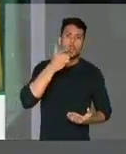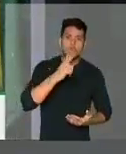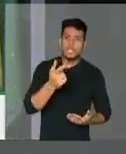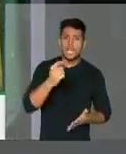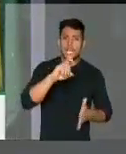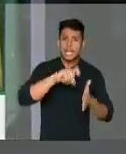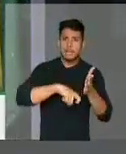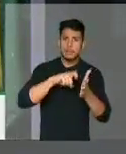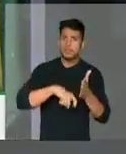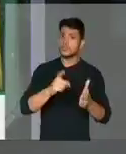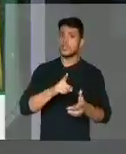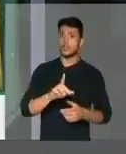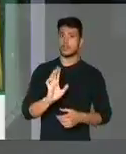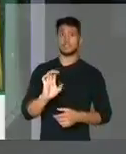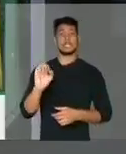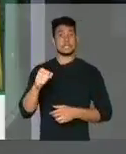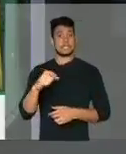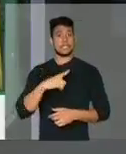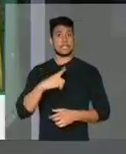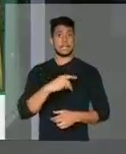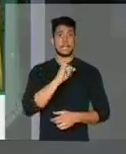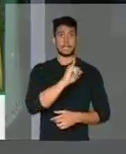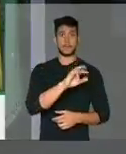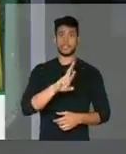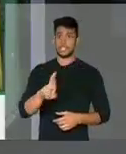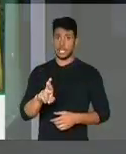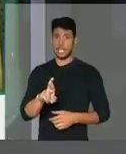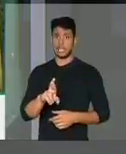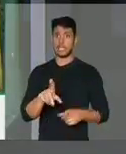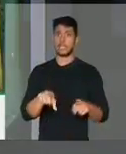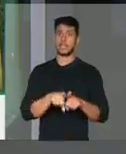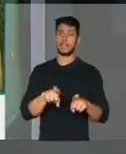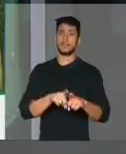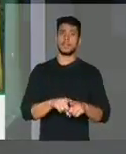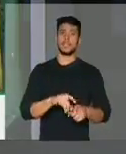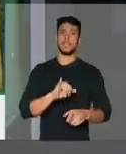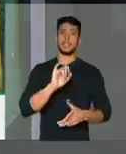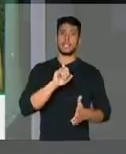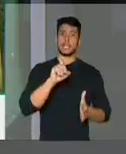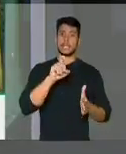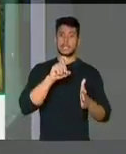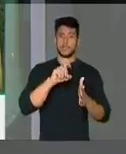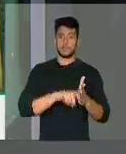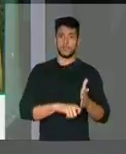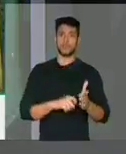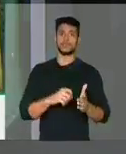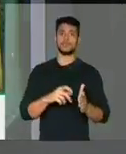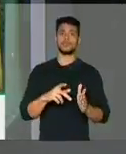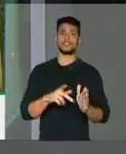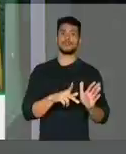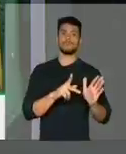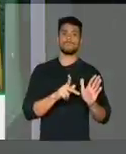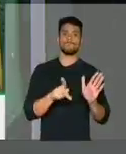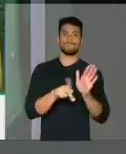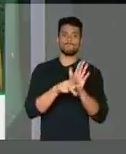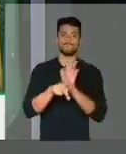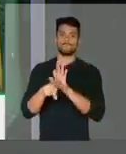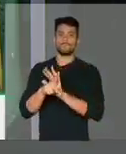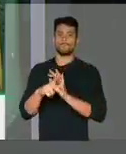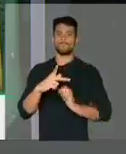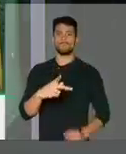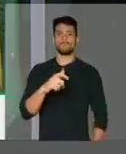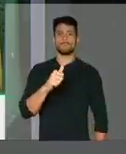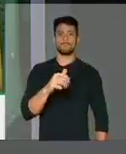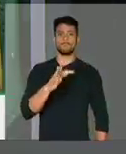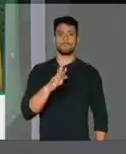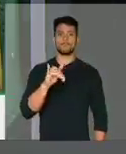Arrecada sim, muito imposto de renda e muito imposto patrimonial, que compensa a arrecadação menor